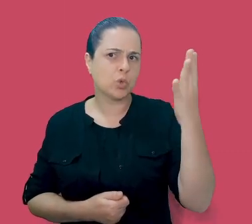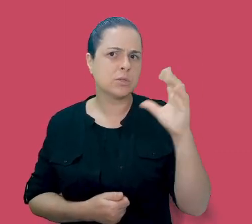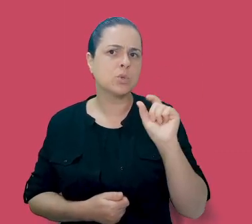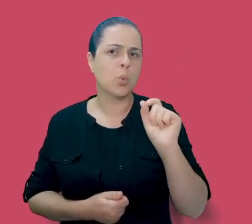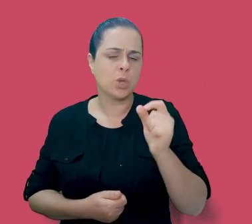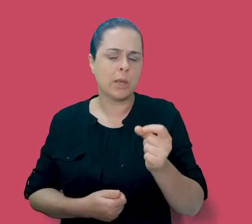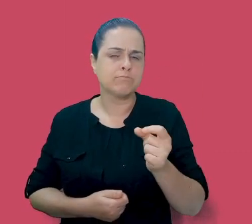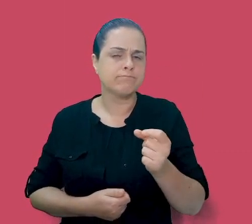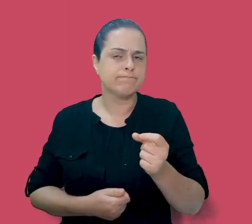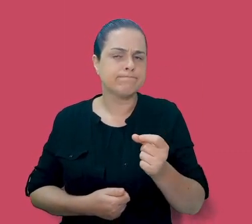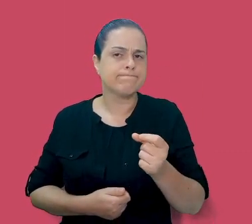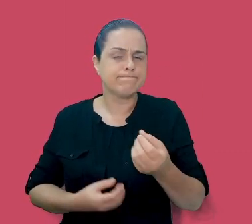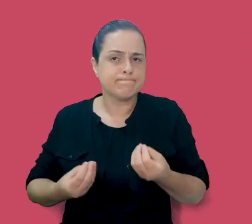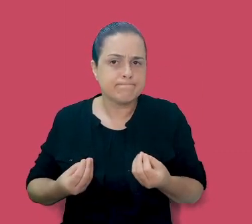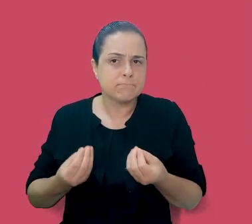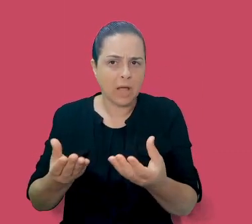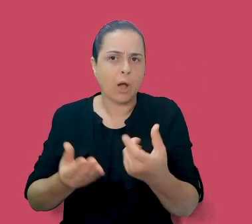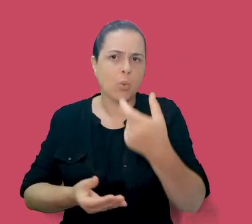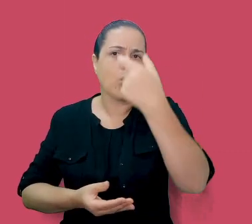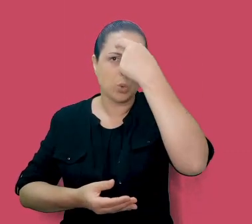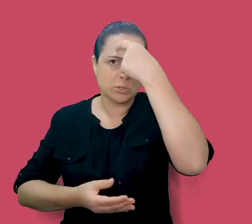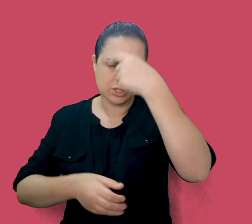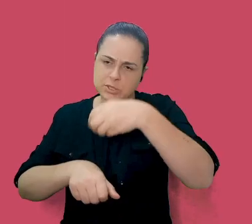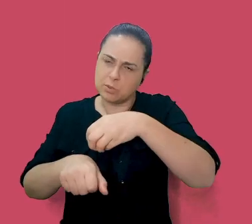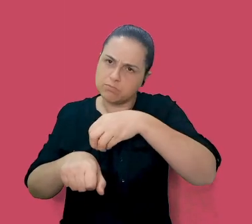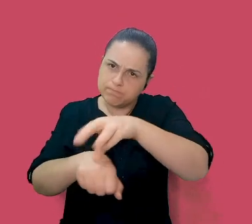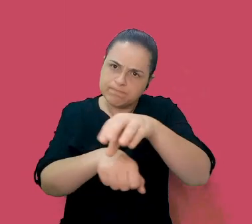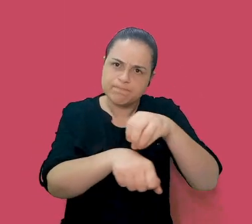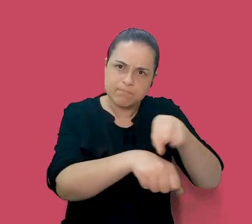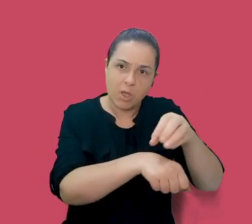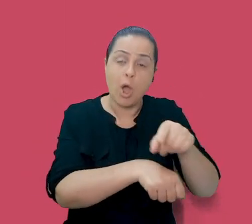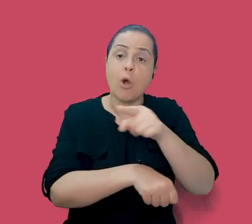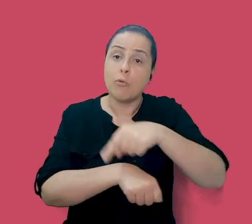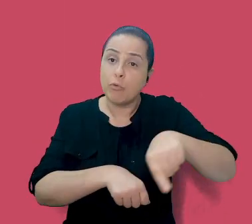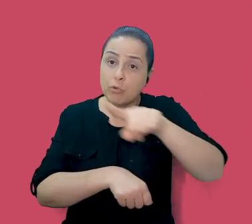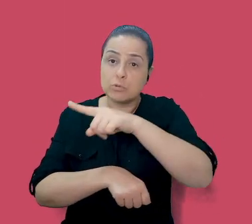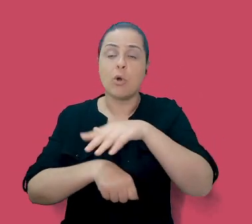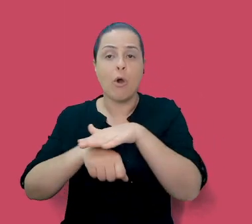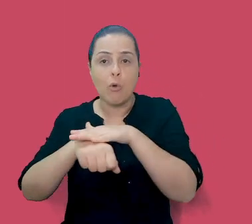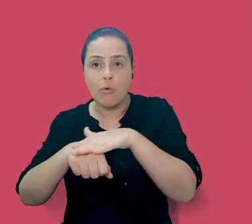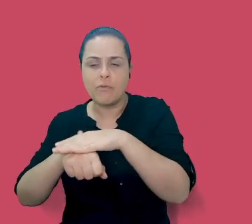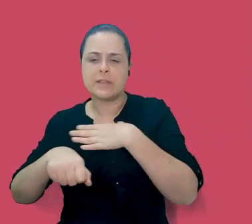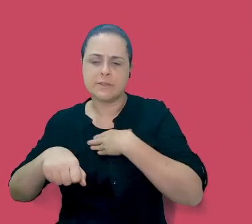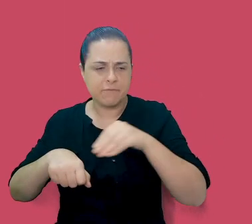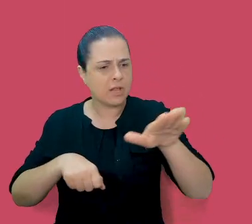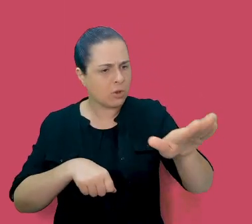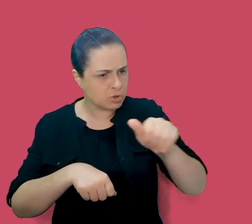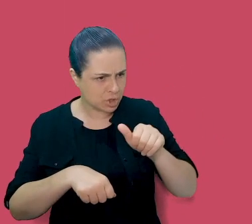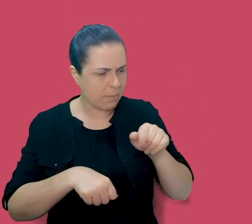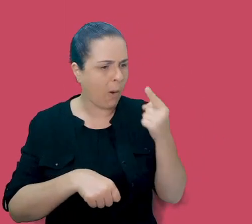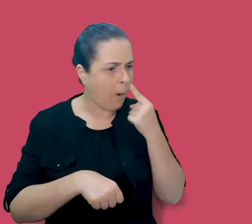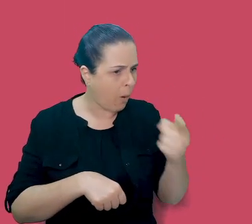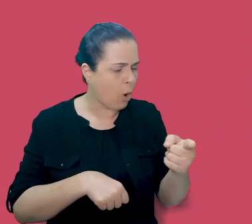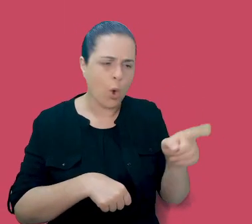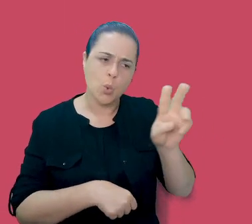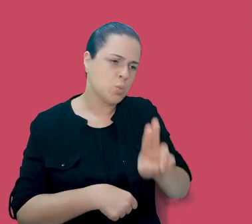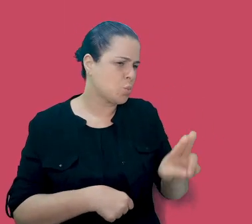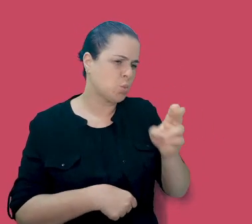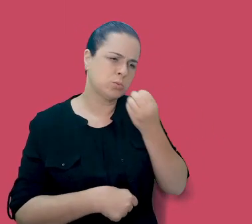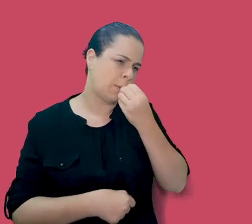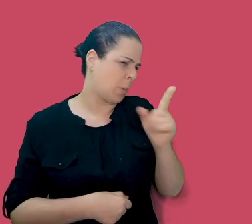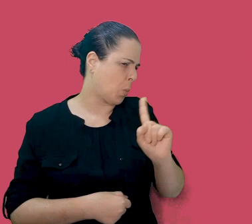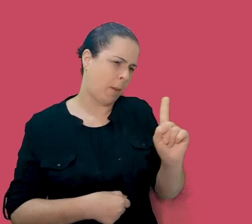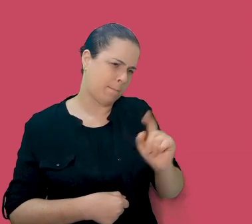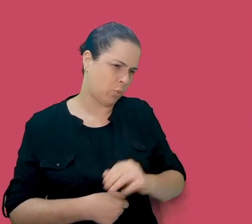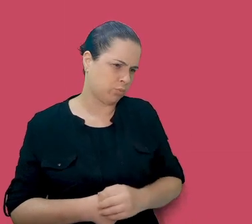conscientização. É a gente conversar com certas pessoas, com seus filhos, com essas pessoas, e falar, não use isso porque isso não é bom para você. Do